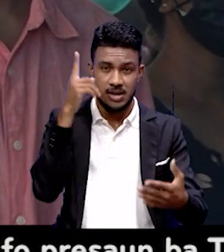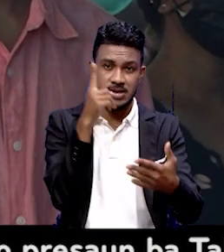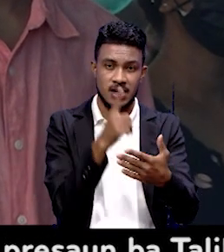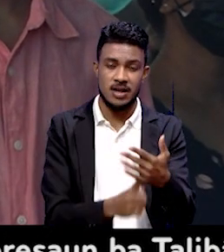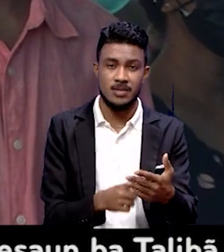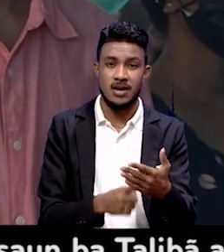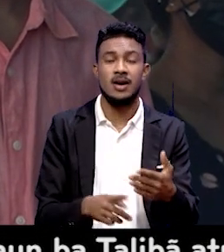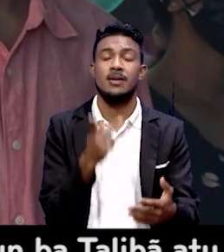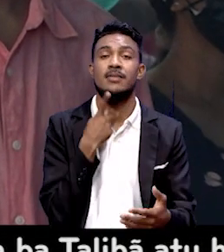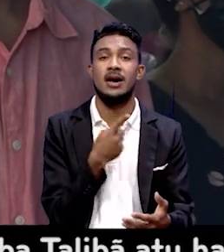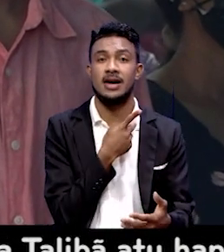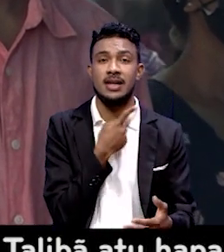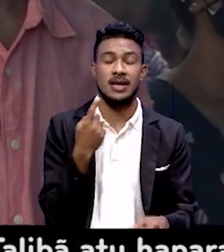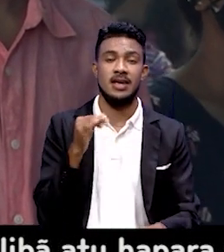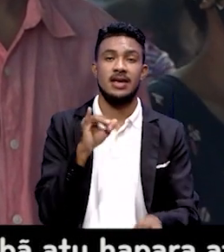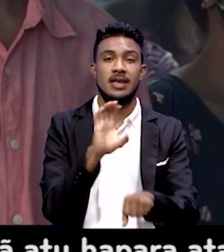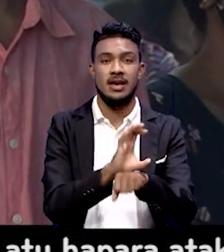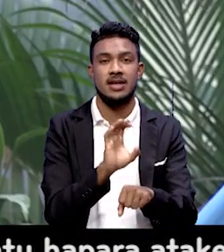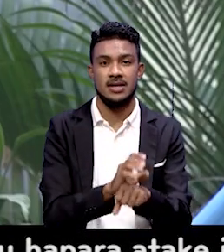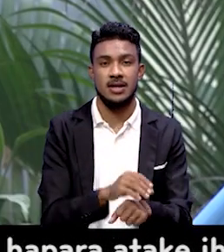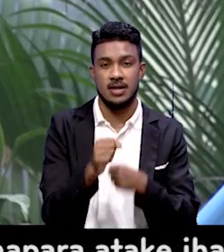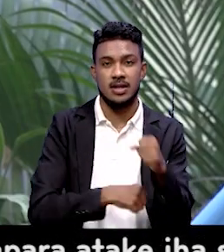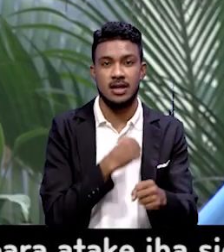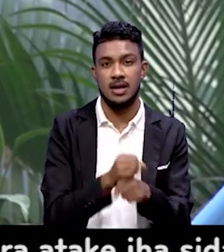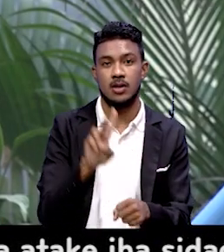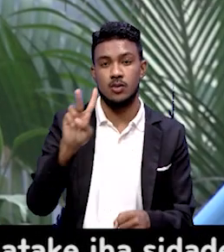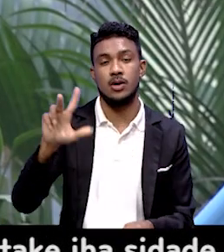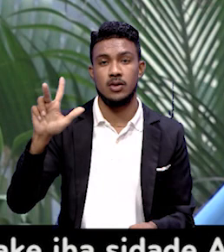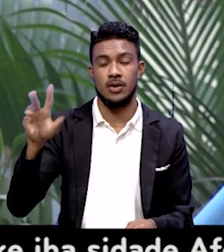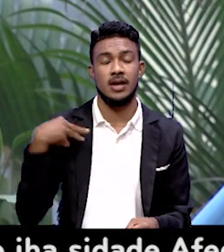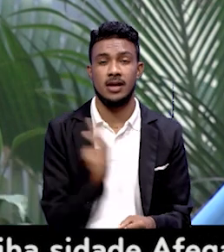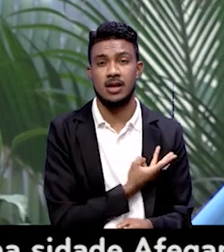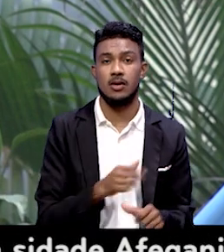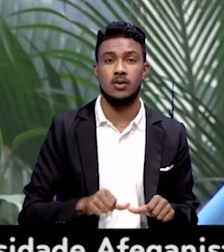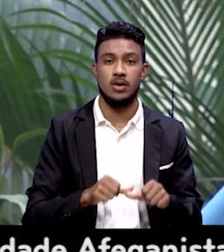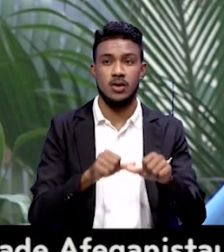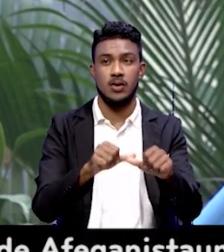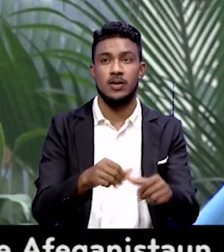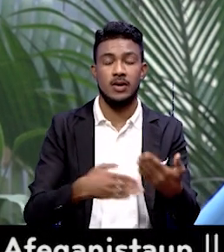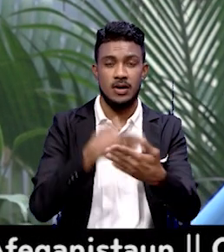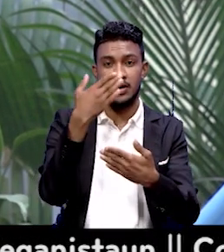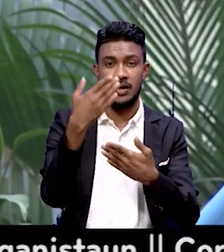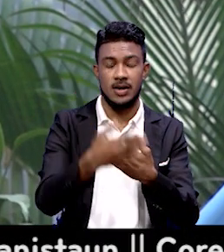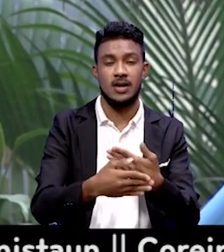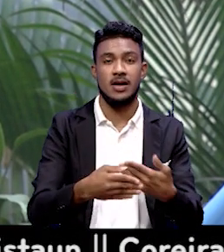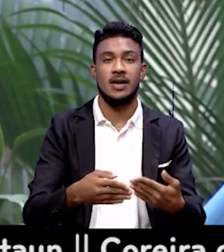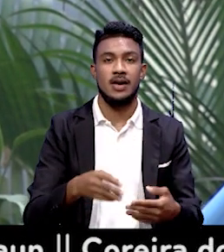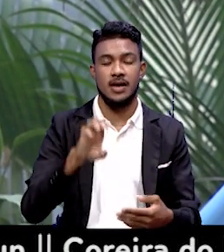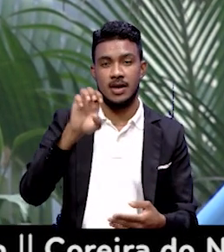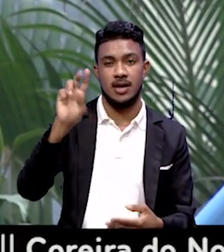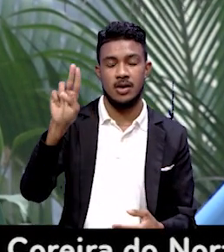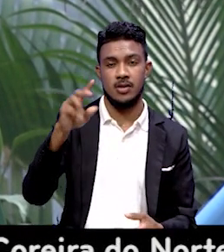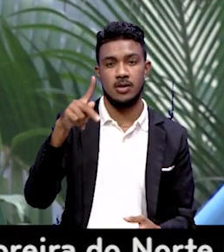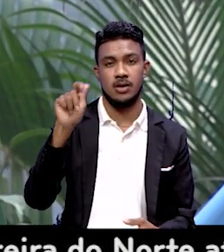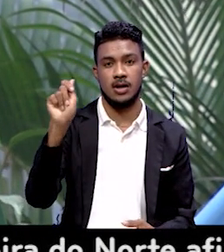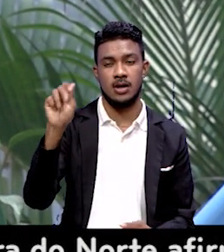pastoral arquidiocese de Nian. Tina Rua Toro Nenelada que continua tal e hoje saída Eucaristia.